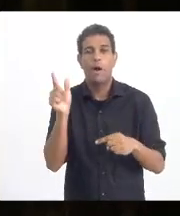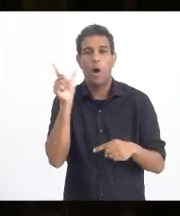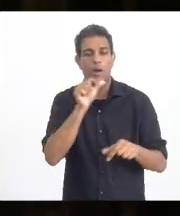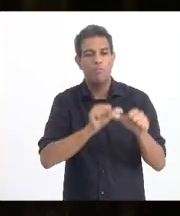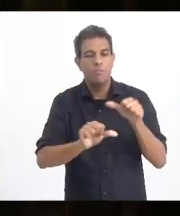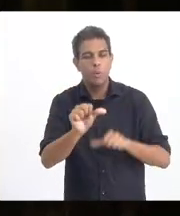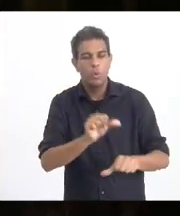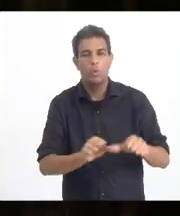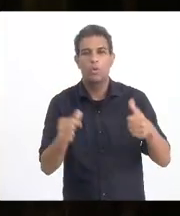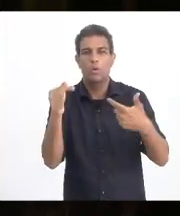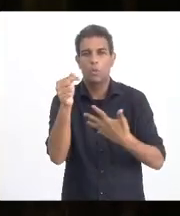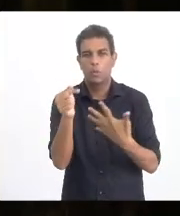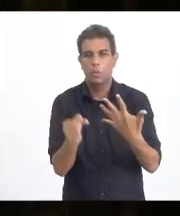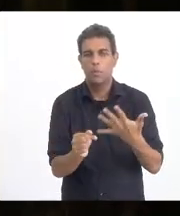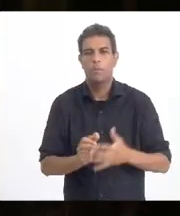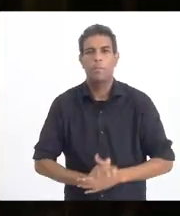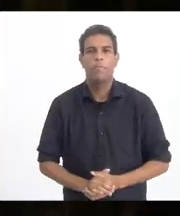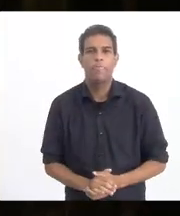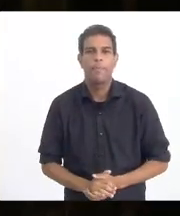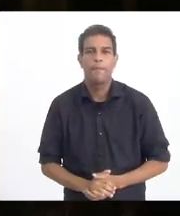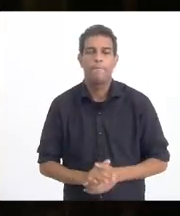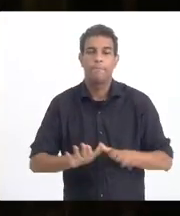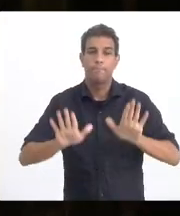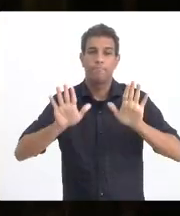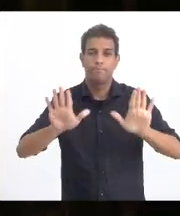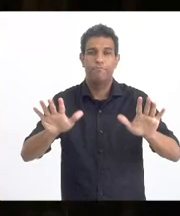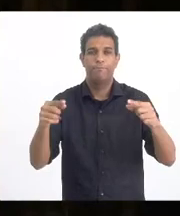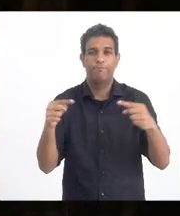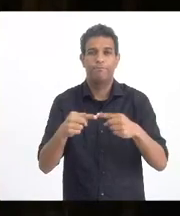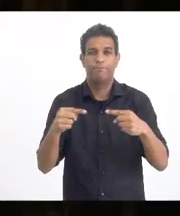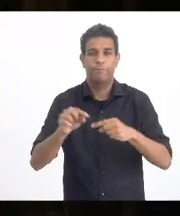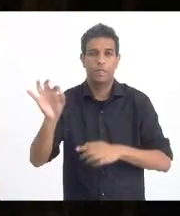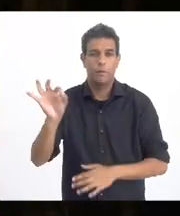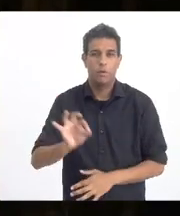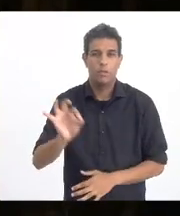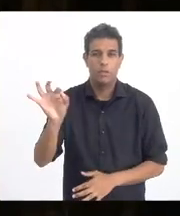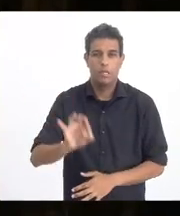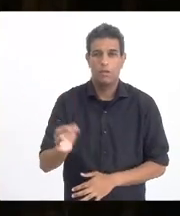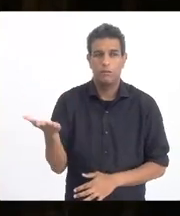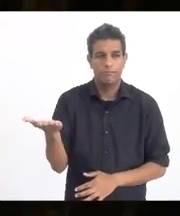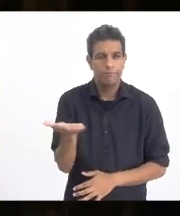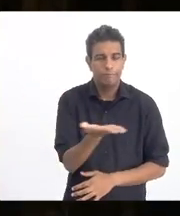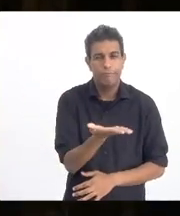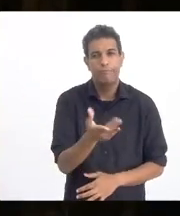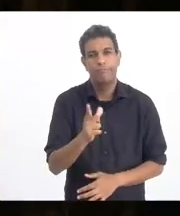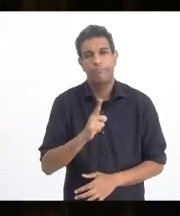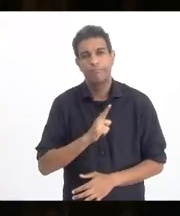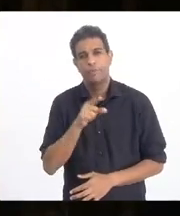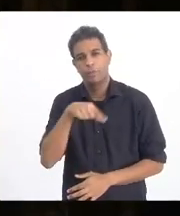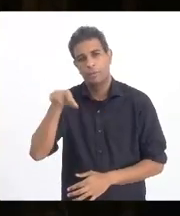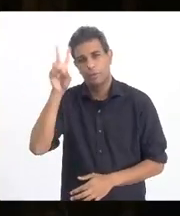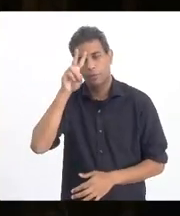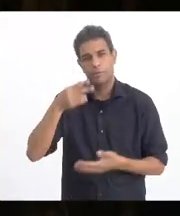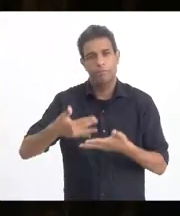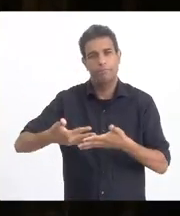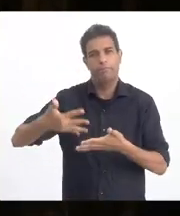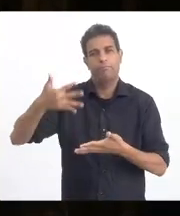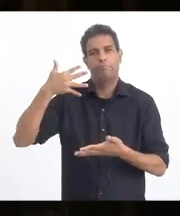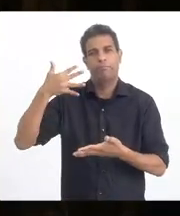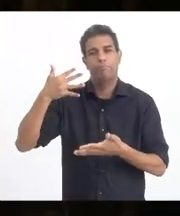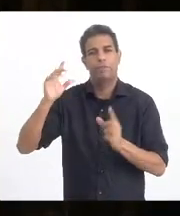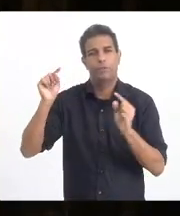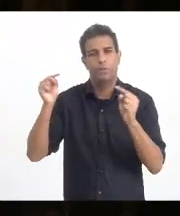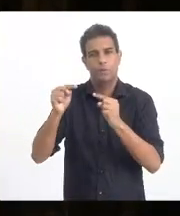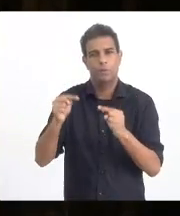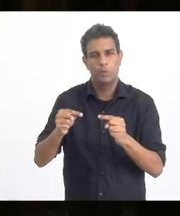essa oportunidade. Entretanto, os percentuais. Portugal, quando lá atrás, eu preciso